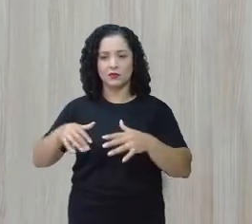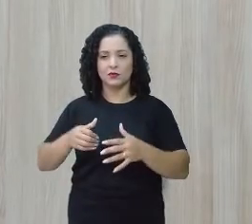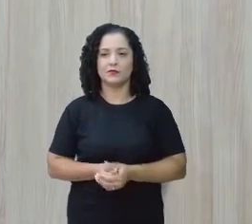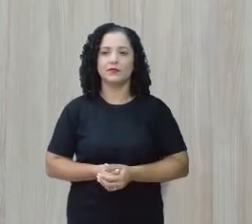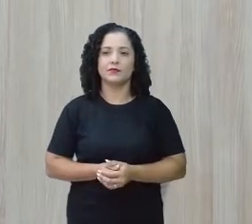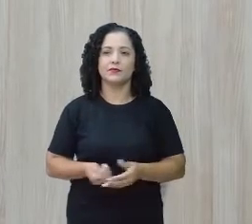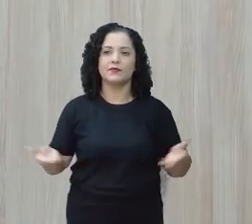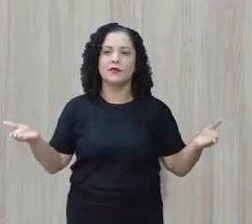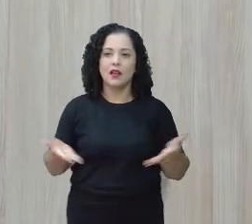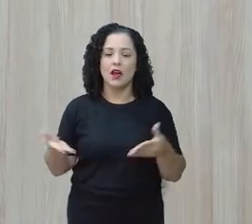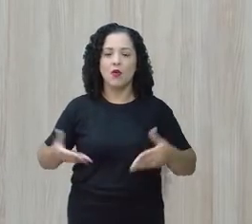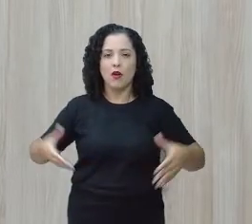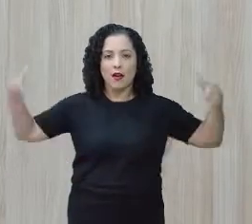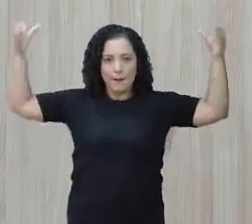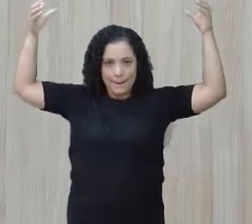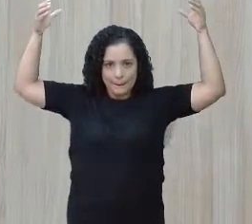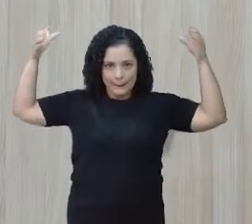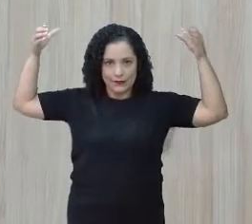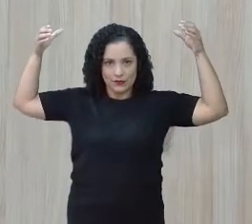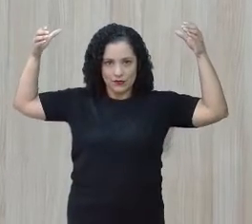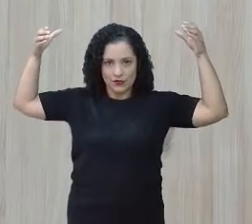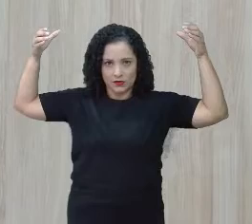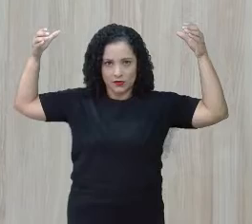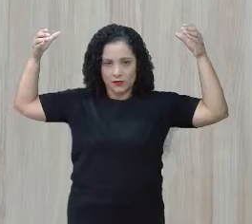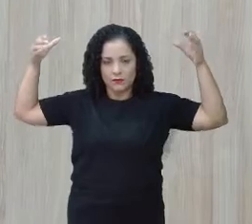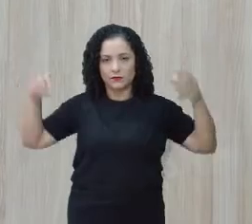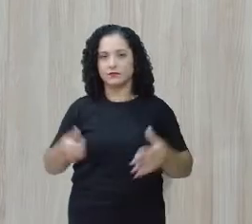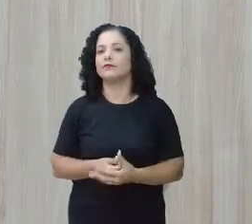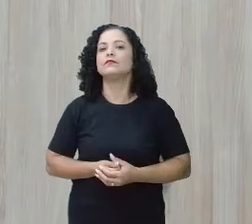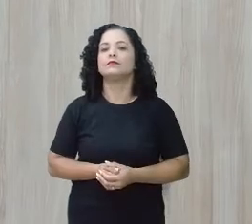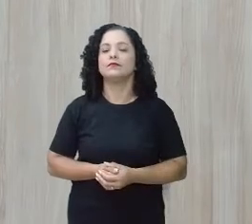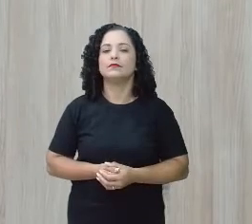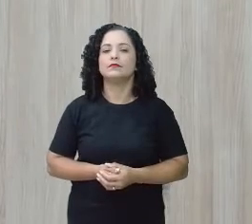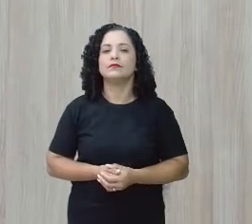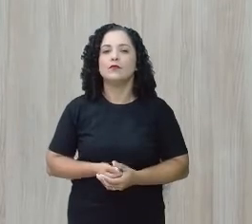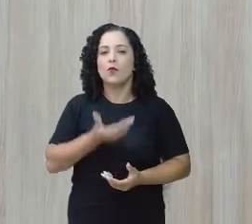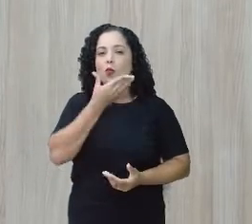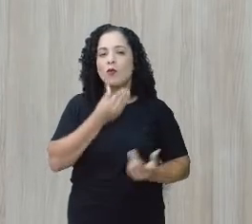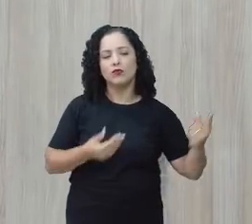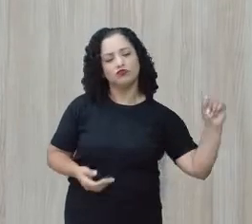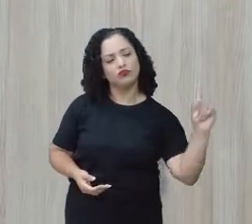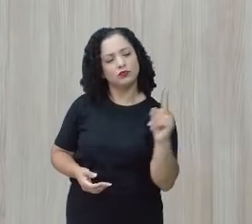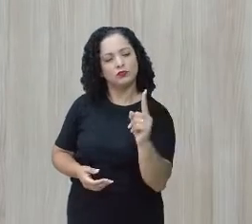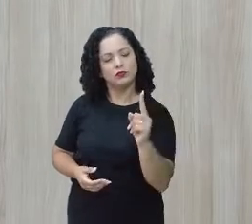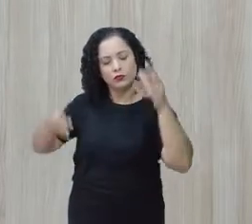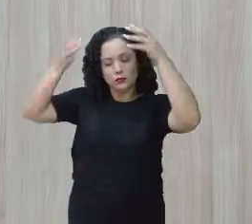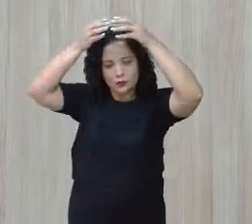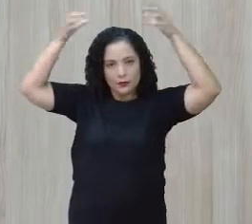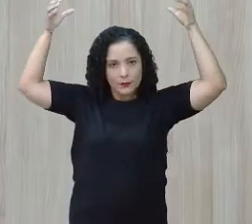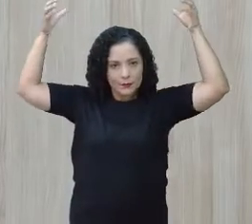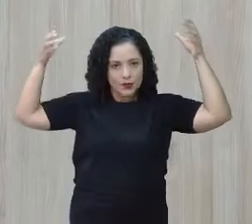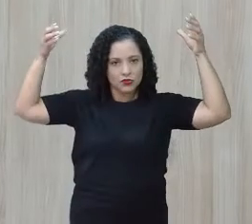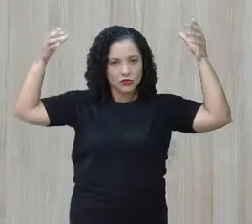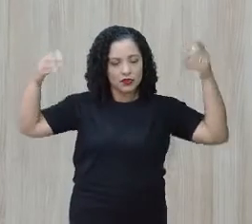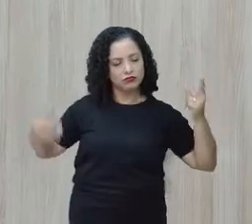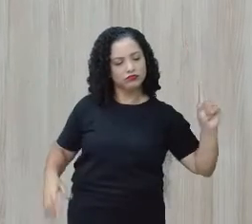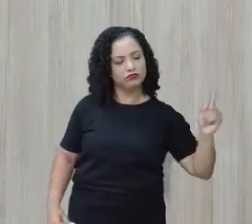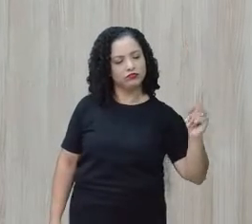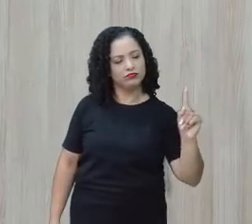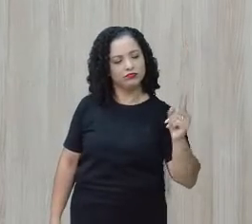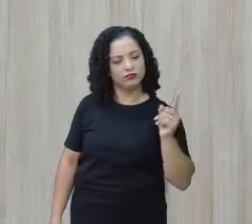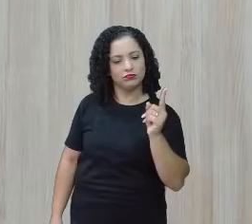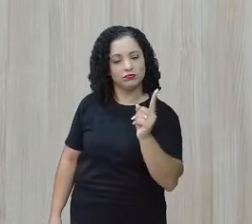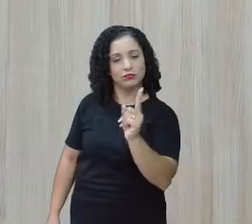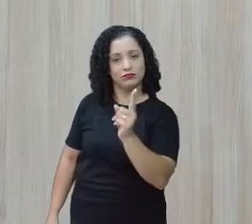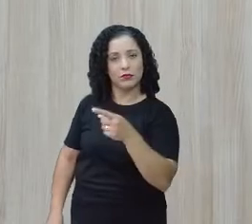da prancha. O surfista está com a prancha na cabeça e ele vai caminhando. À medida que o tempo vai passando,